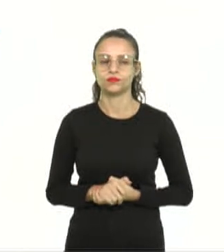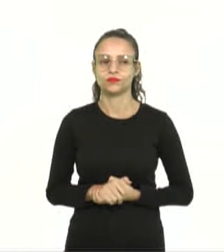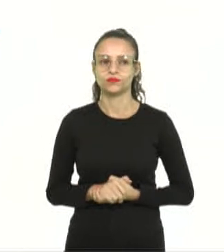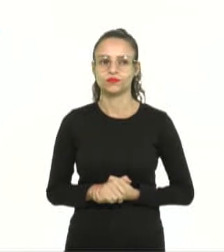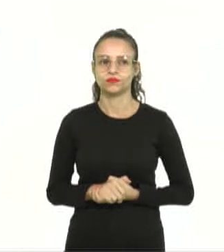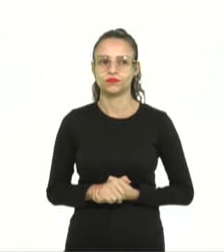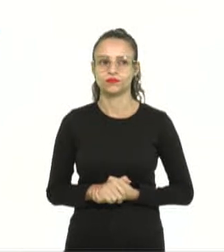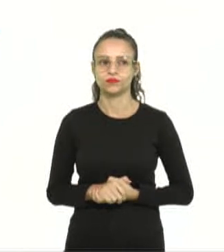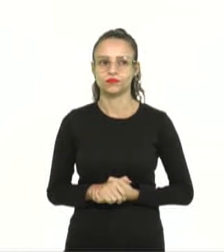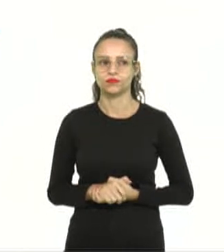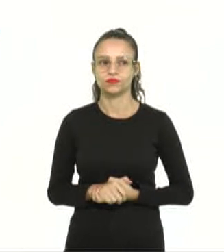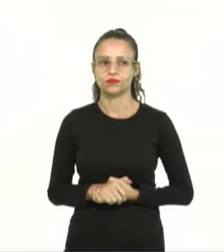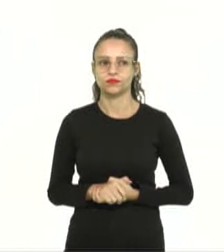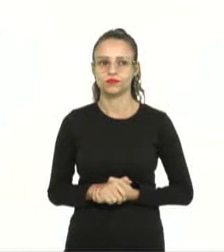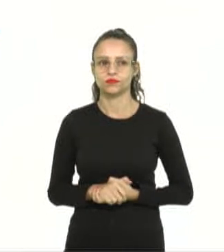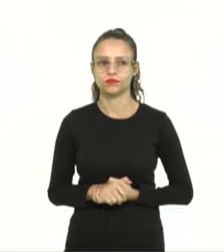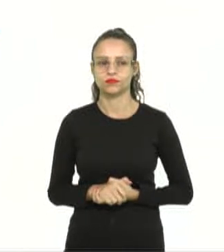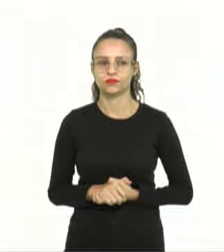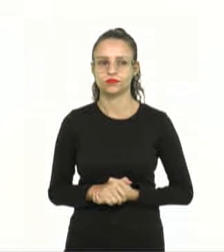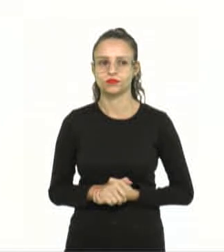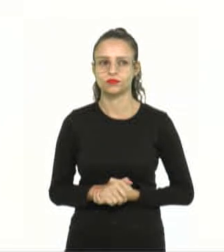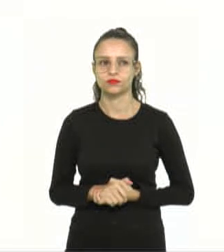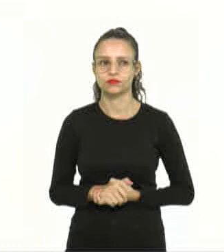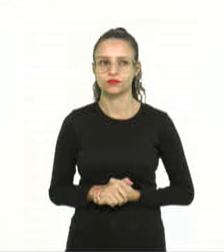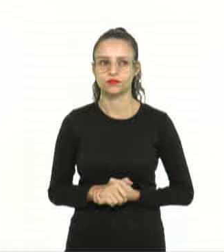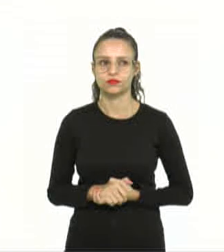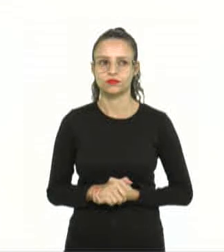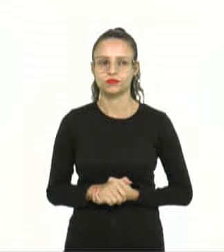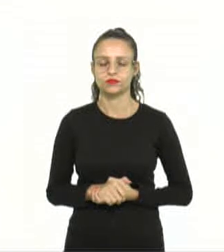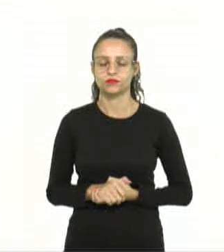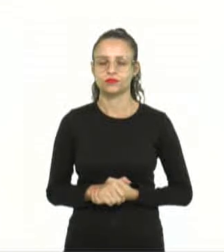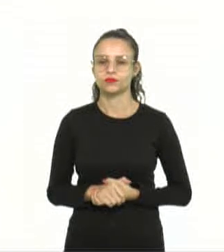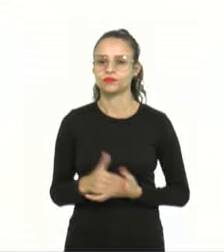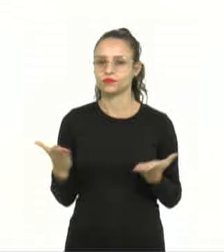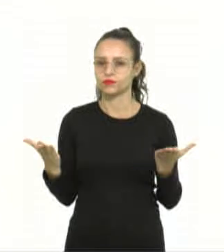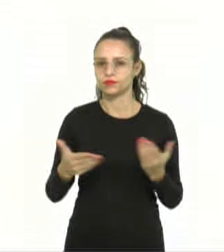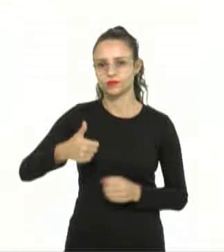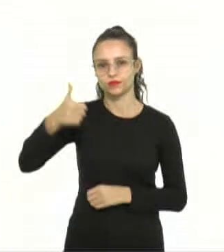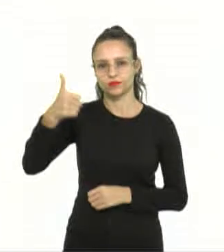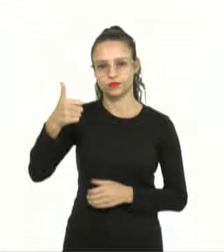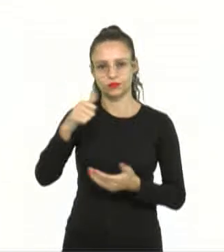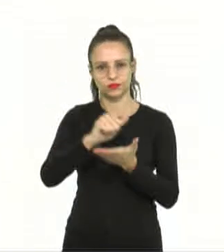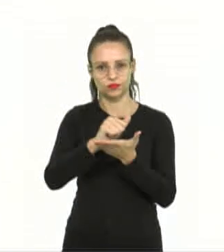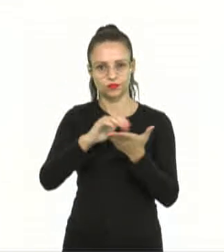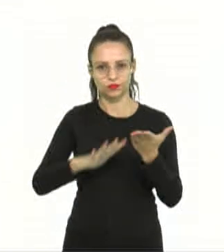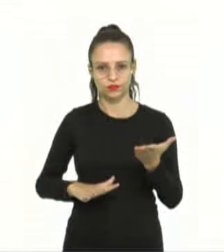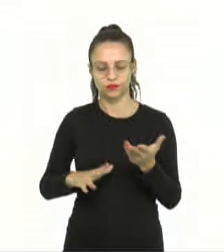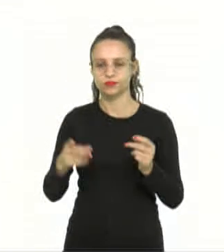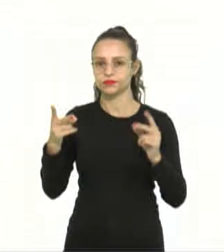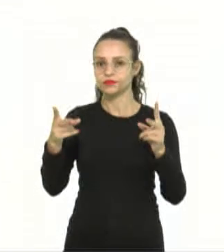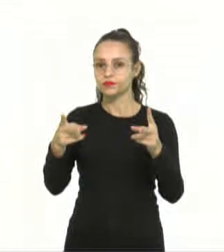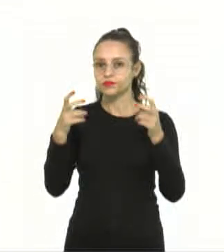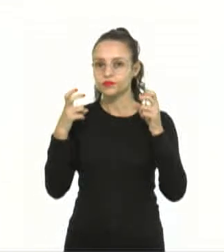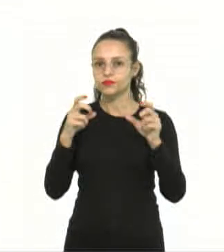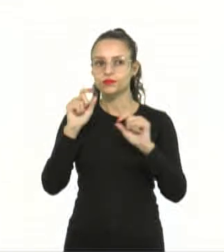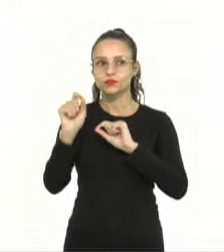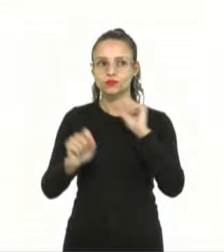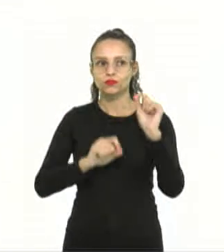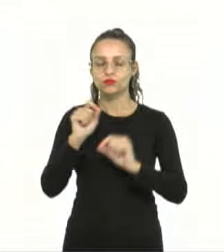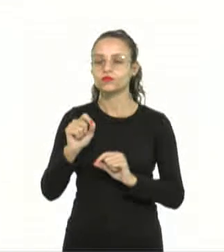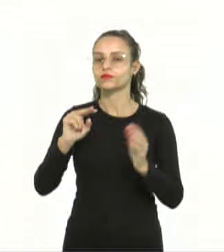monumentos falleros se queman. Vamos ver aqui a primeira atividade e observar agora,